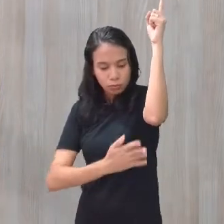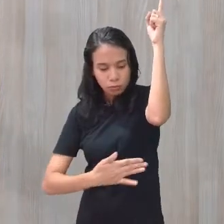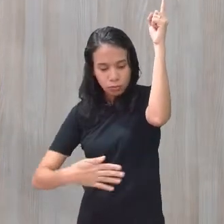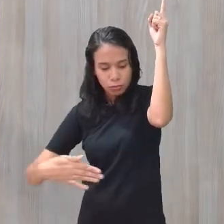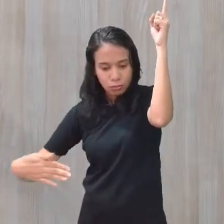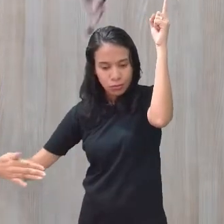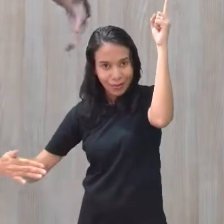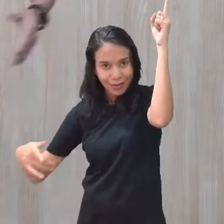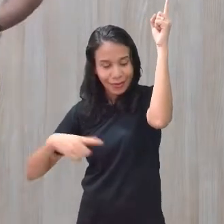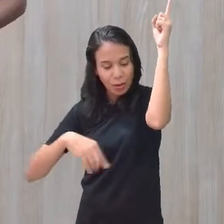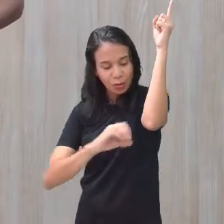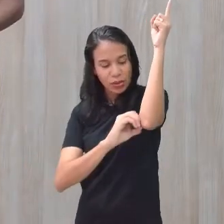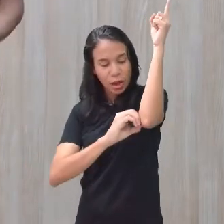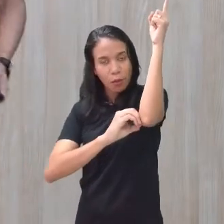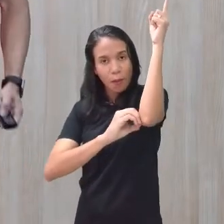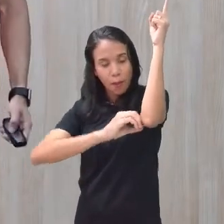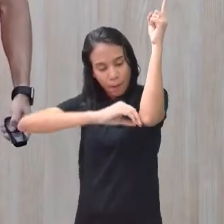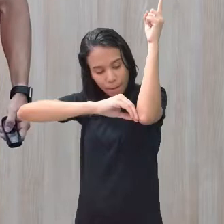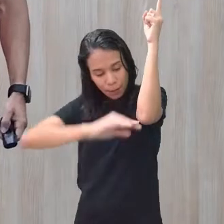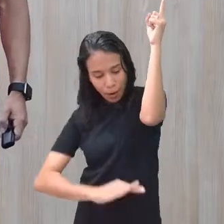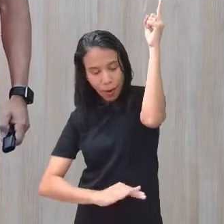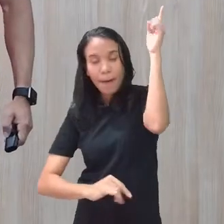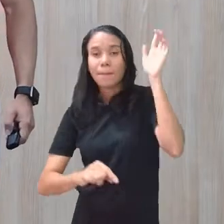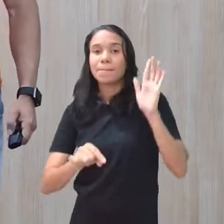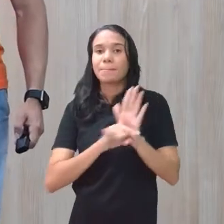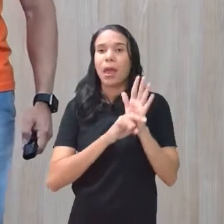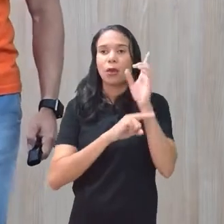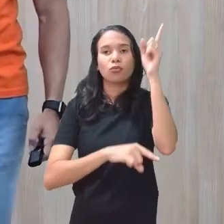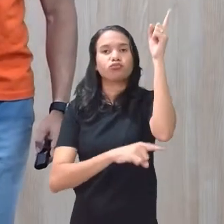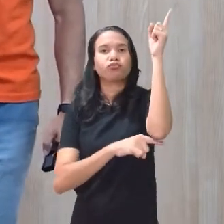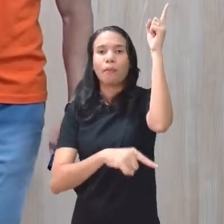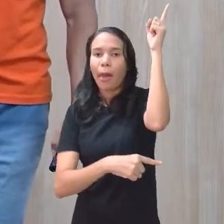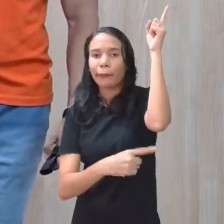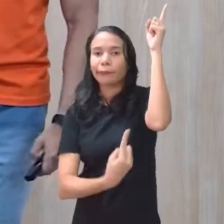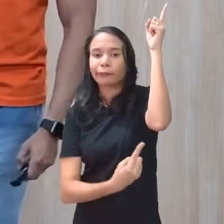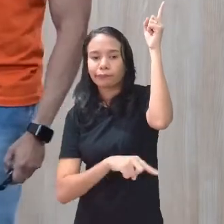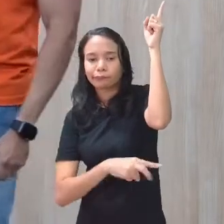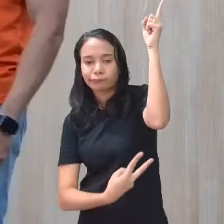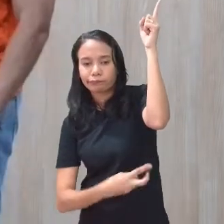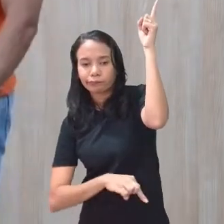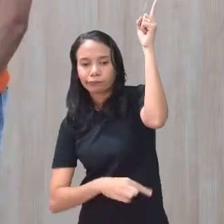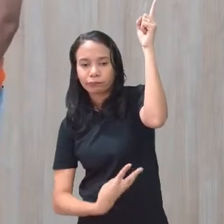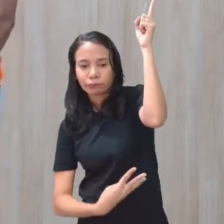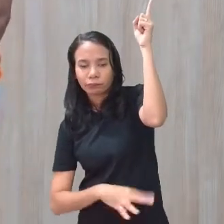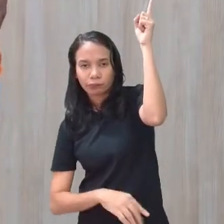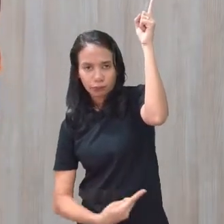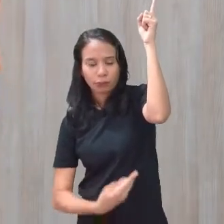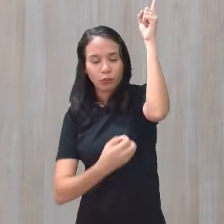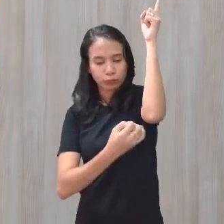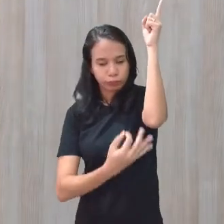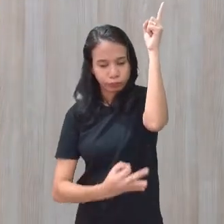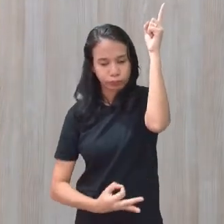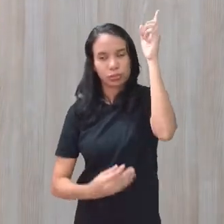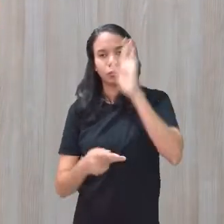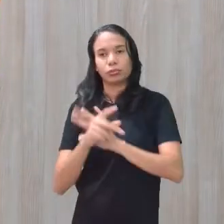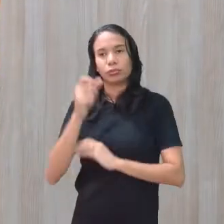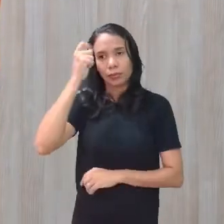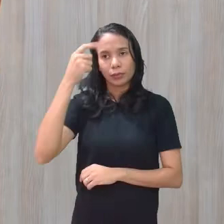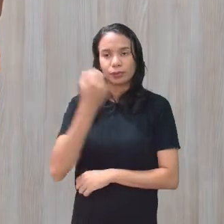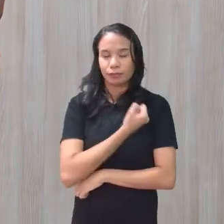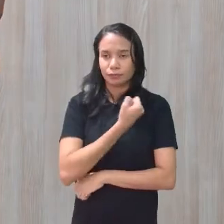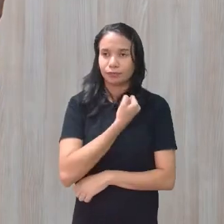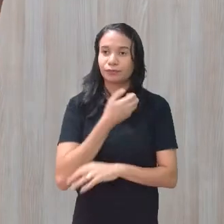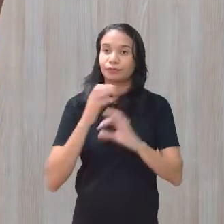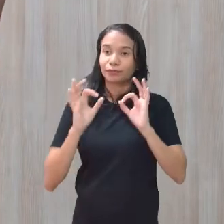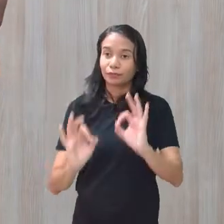que é o zero. Então a gente tem aí alguns exemplos relacionados à ideia aí dos números inteiros,